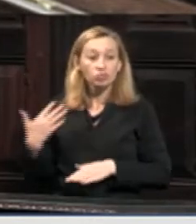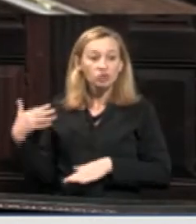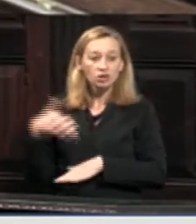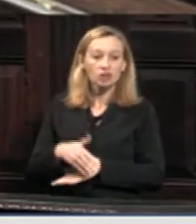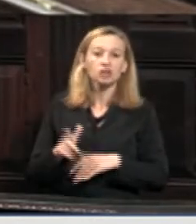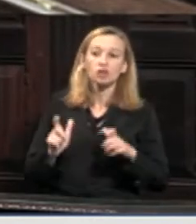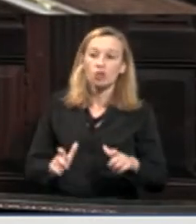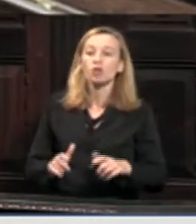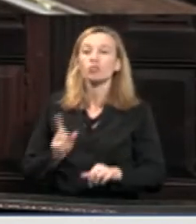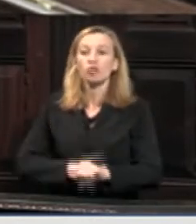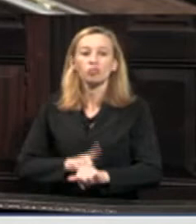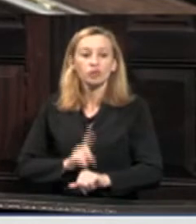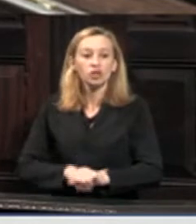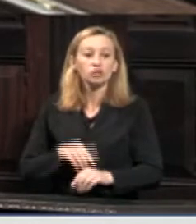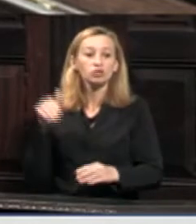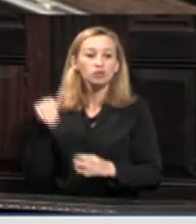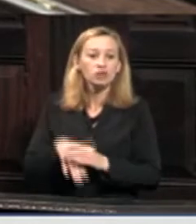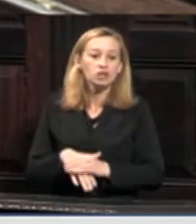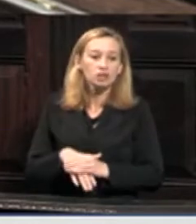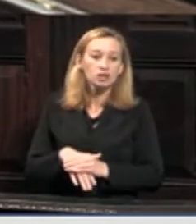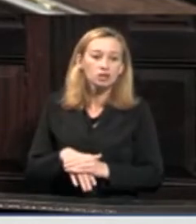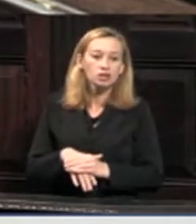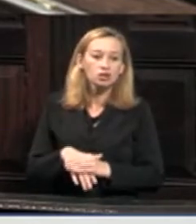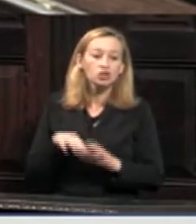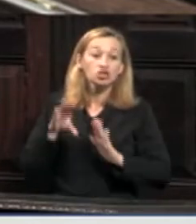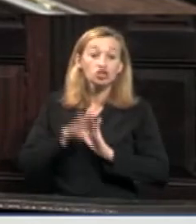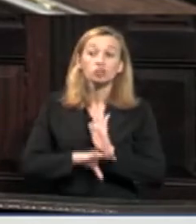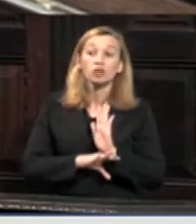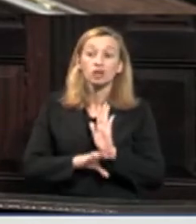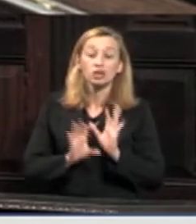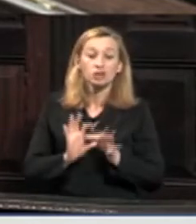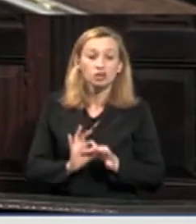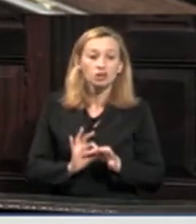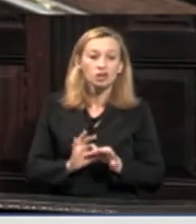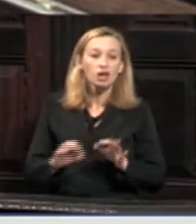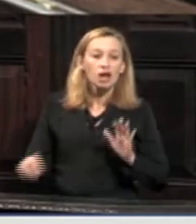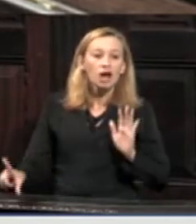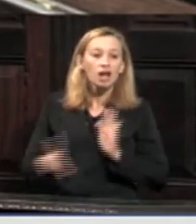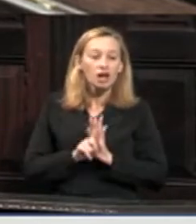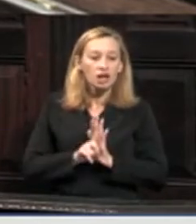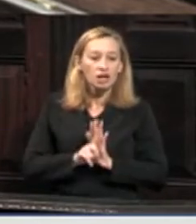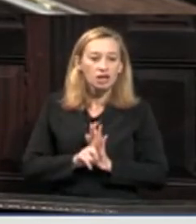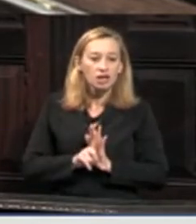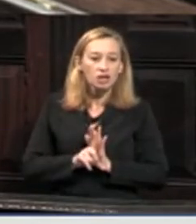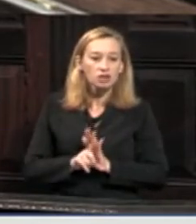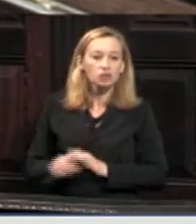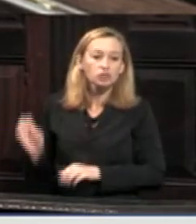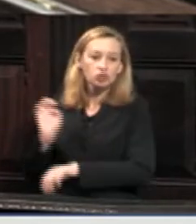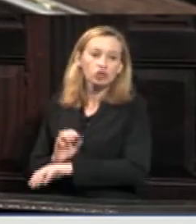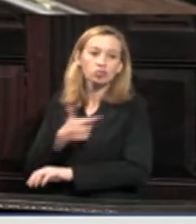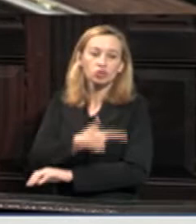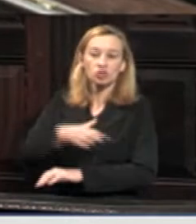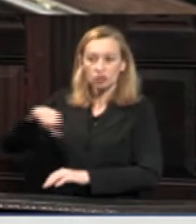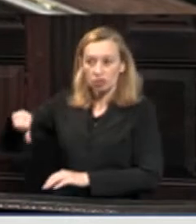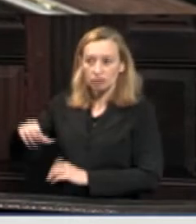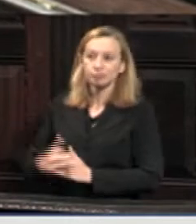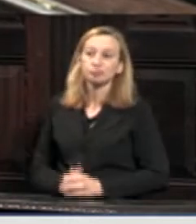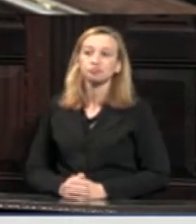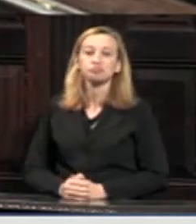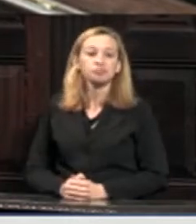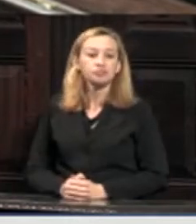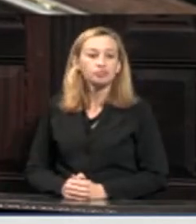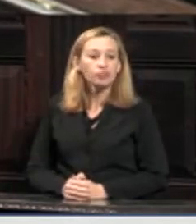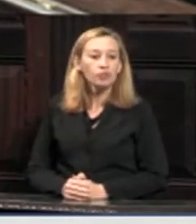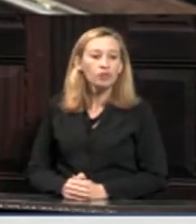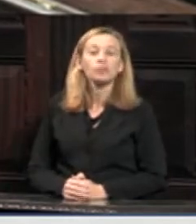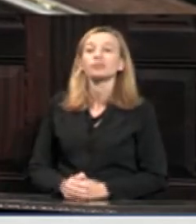no período de votação e de emendas à Lei Orçamentária Anual do Estado 2019.